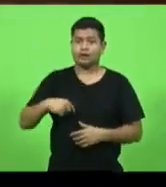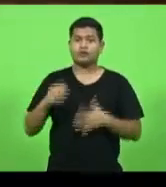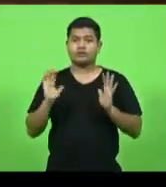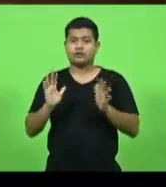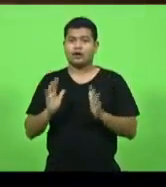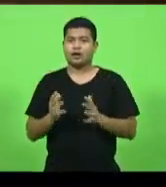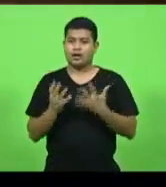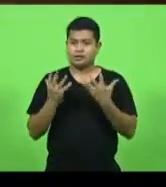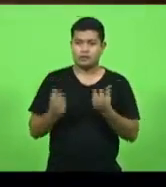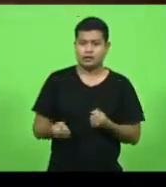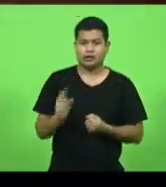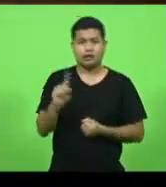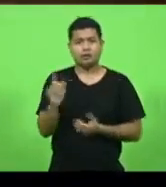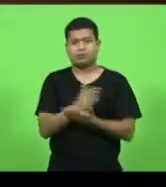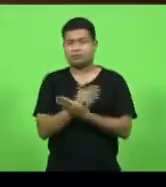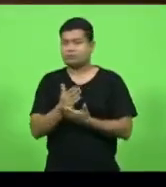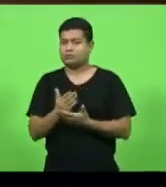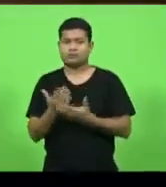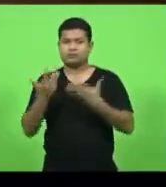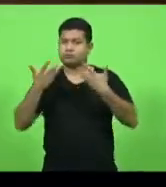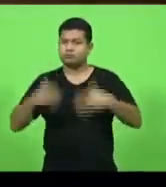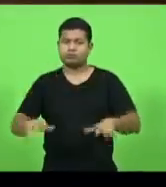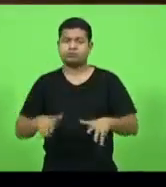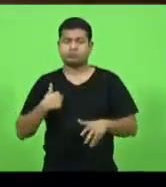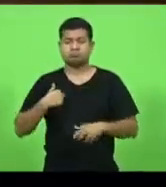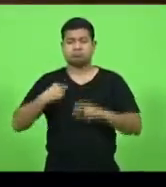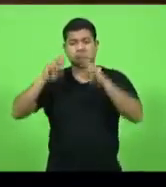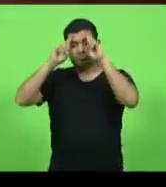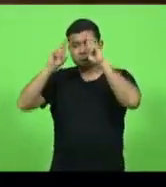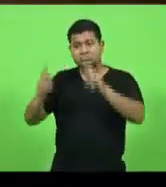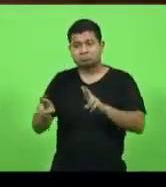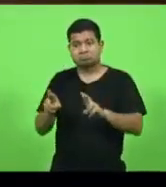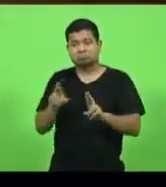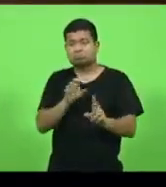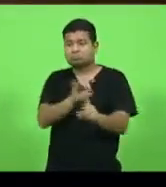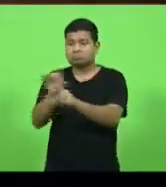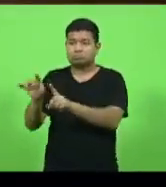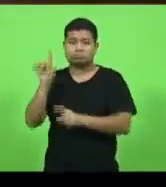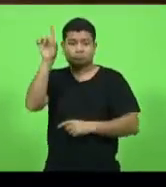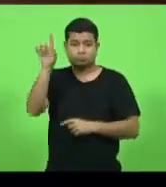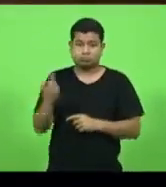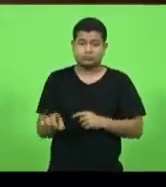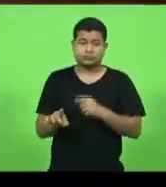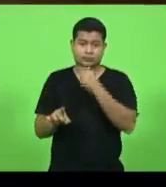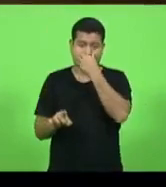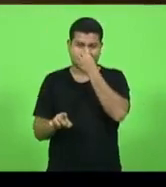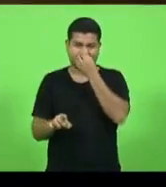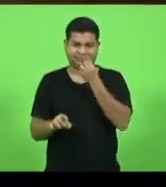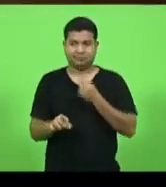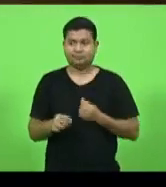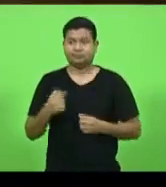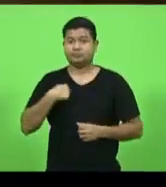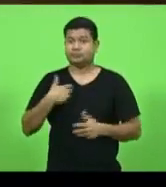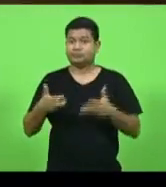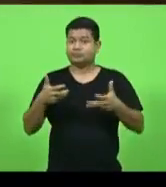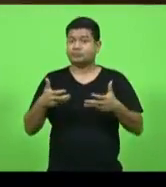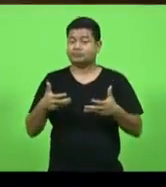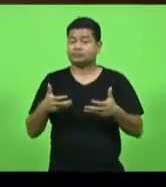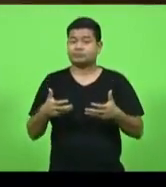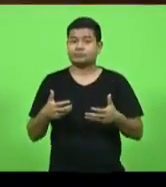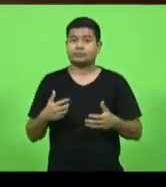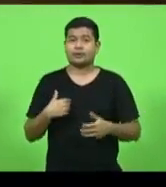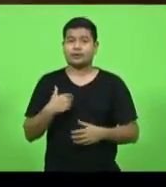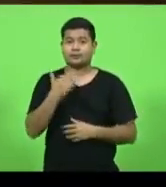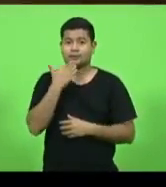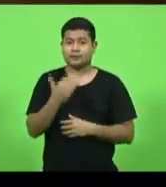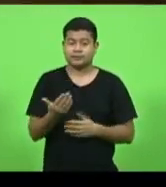outros contrários, e eu respeito o direito de cada parlamentar se colocar. Mas eu quero fazer um pedido